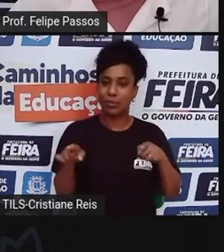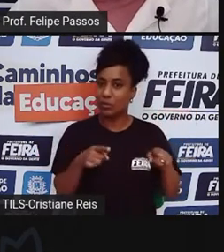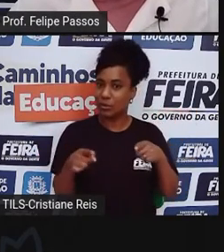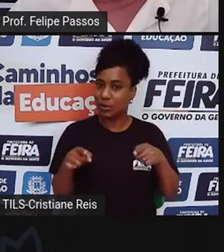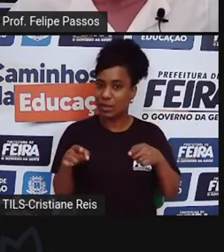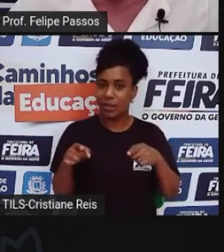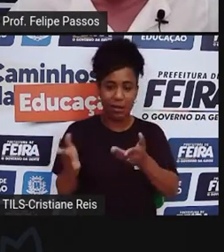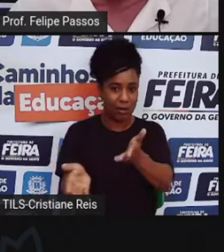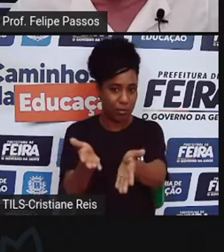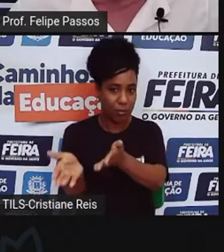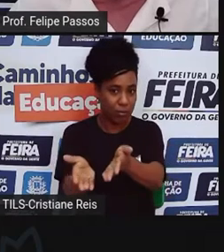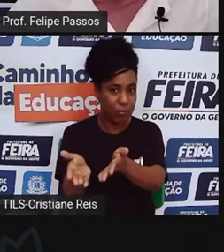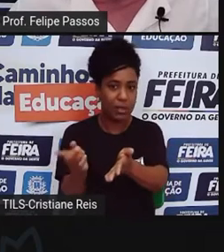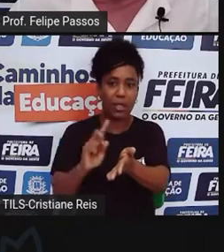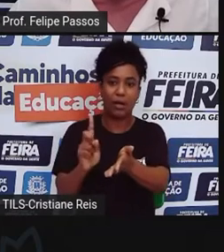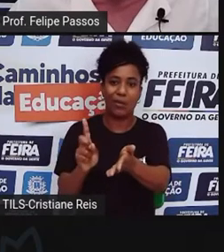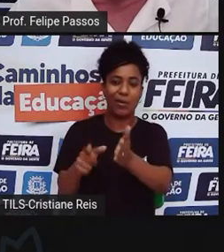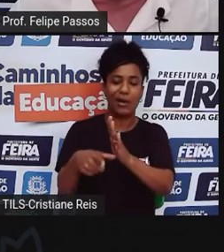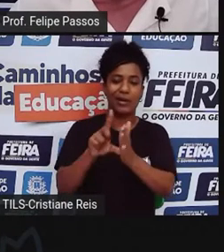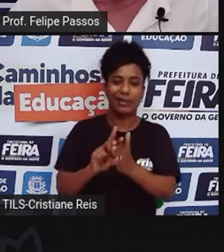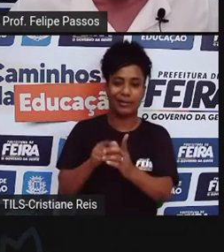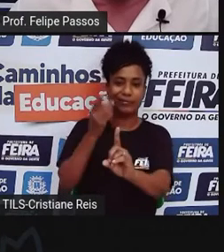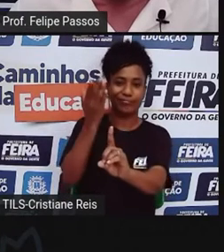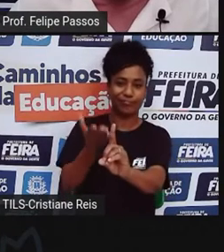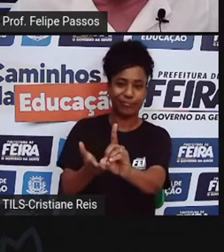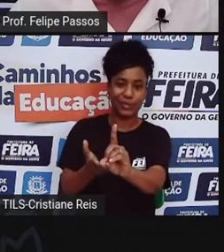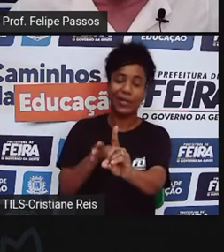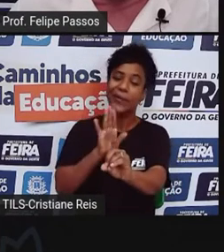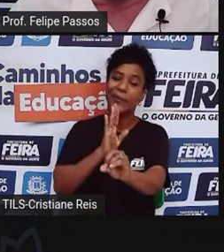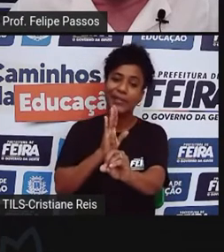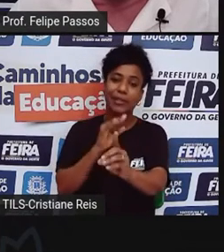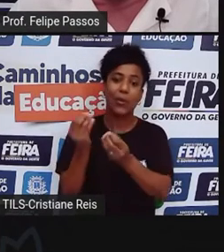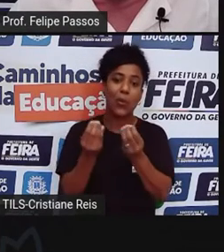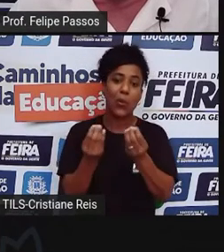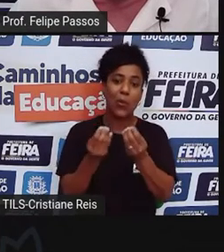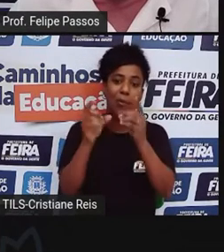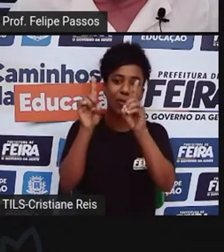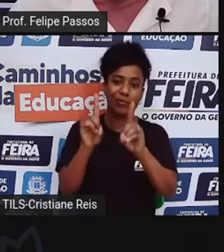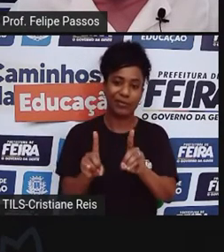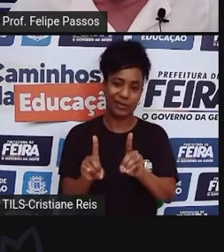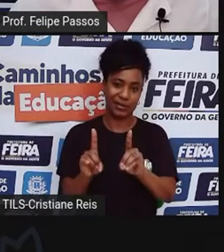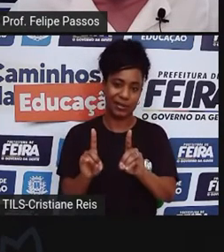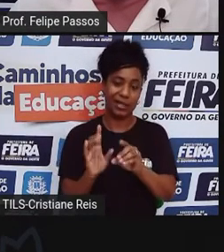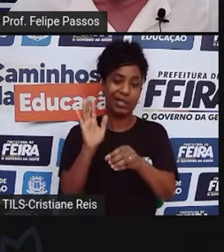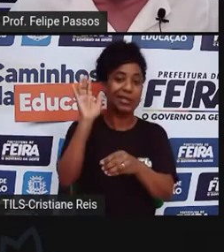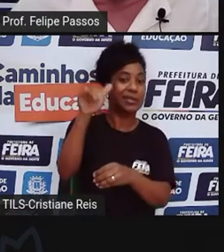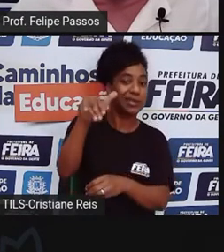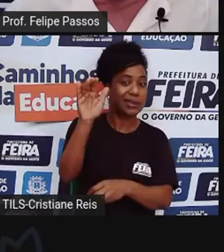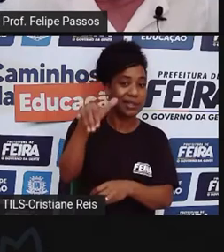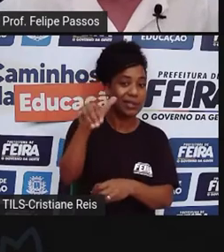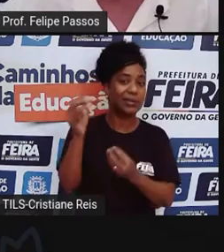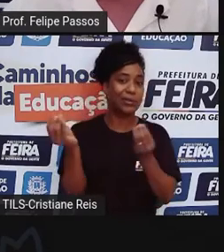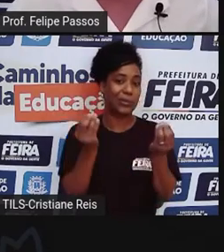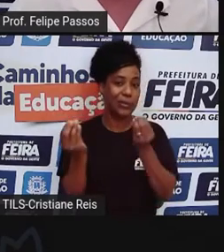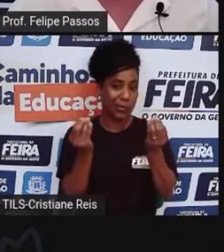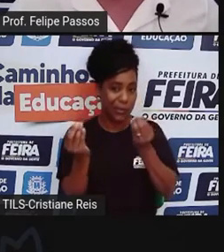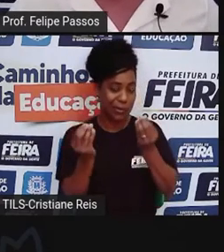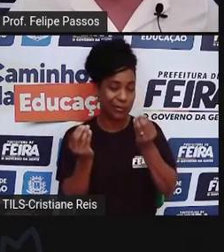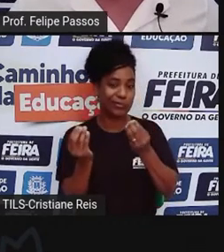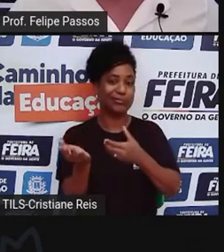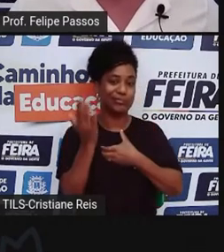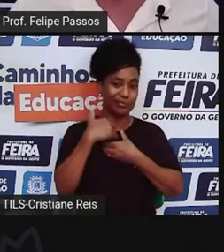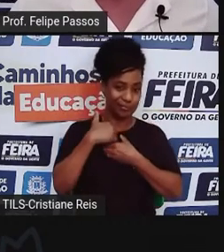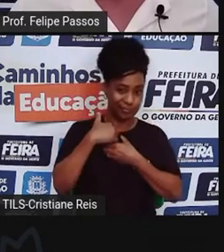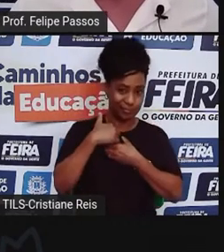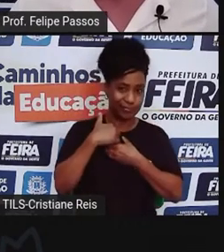É simplesmente você ter que conhecer as patologias, você tem que conhecer o que é possível, conhecer